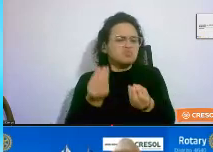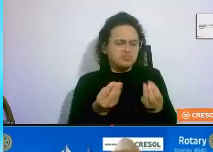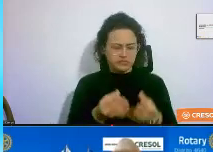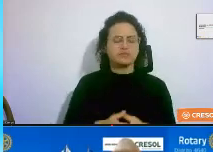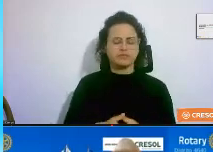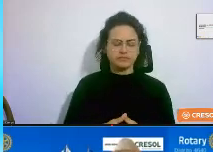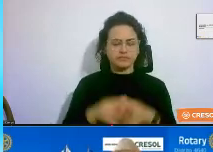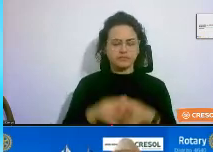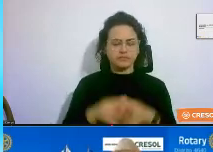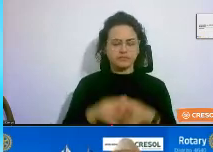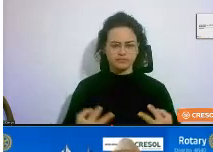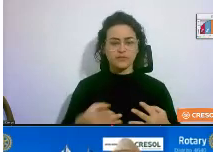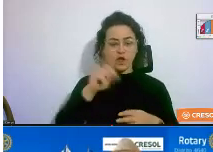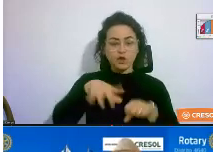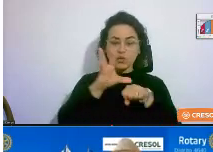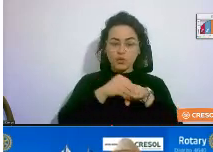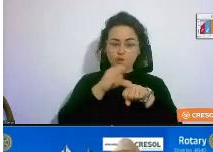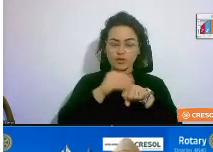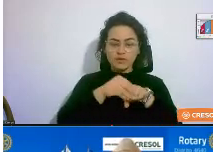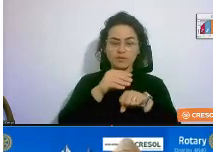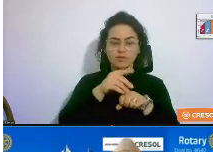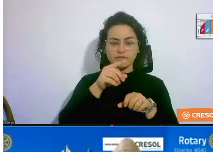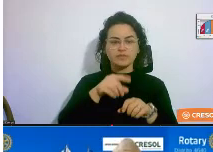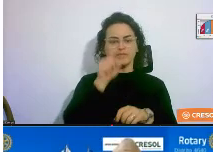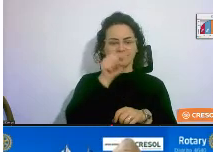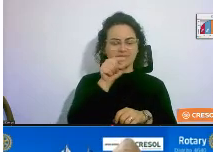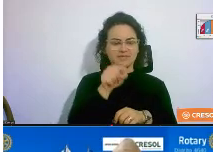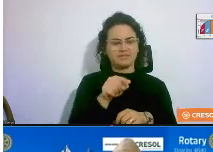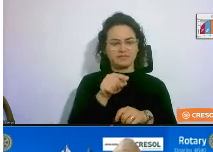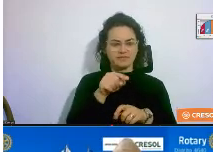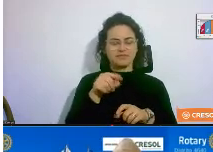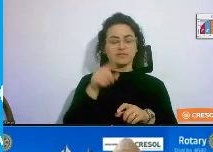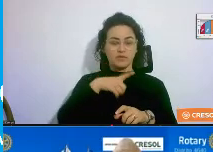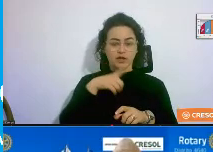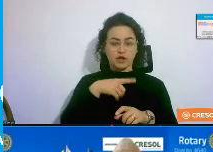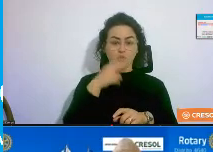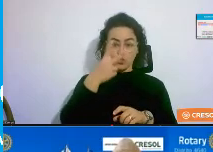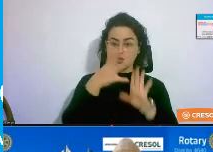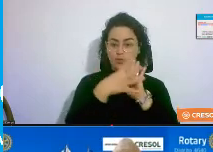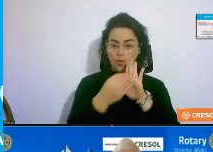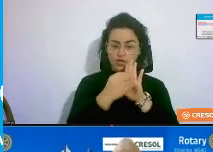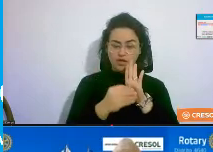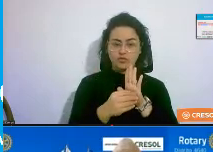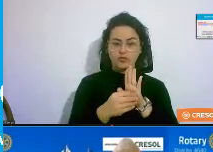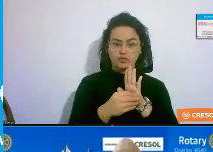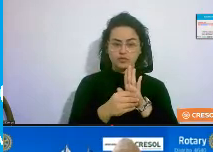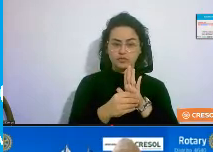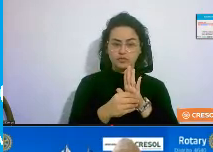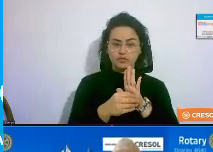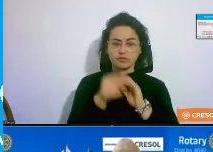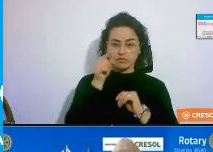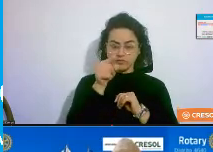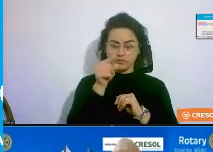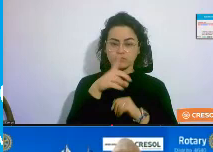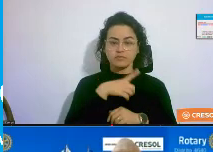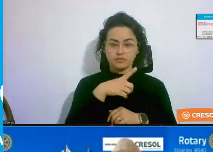esse conhecimento da curva ABC? Então, eu disse que existem dois modelos, que é o padrão itálico, que é o